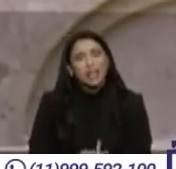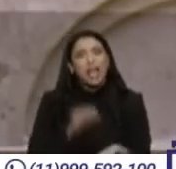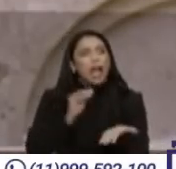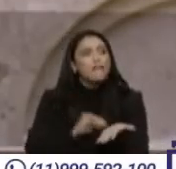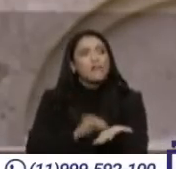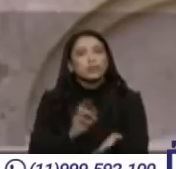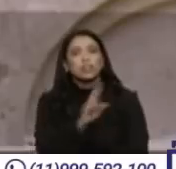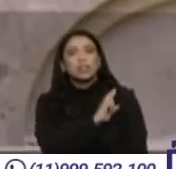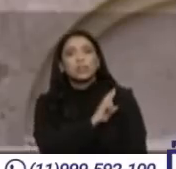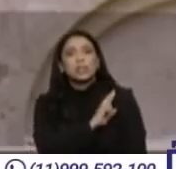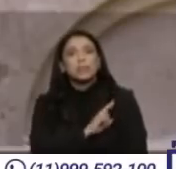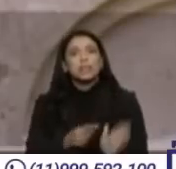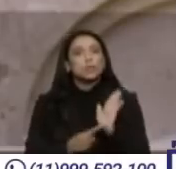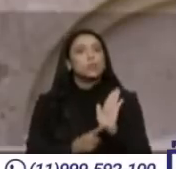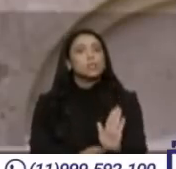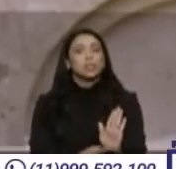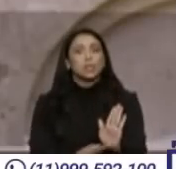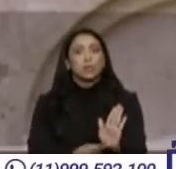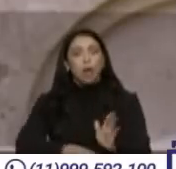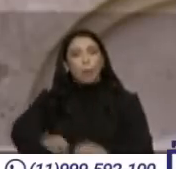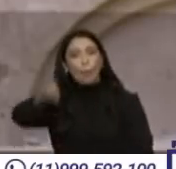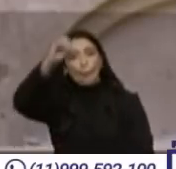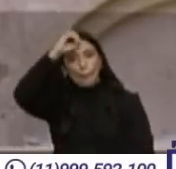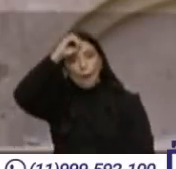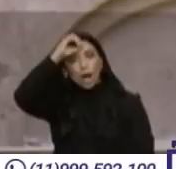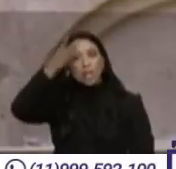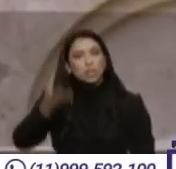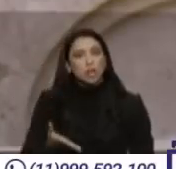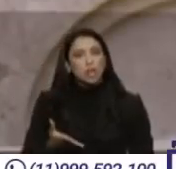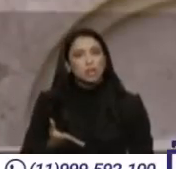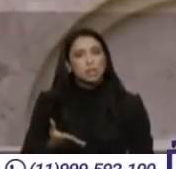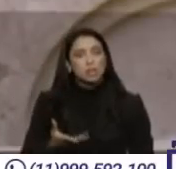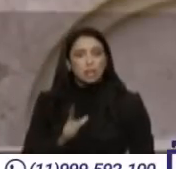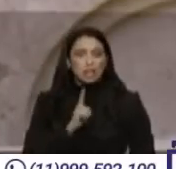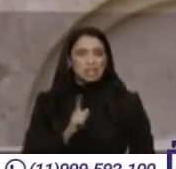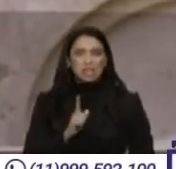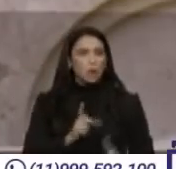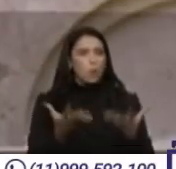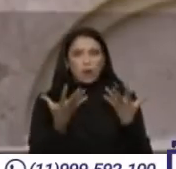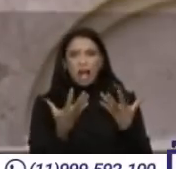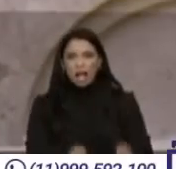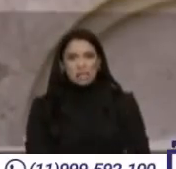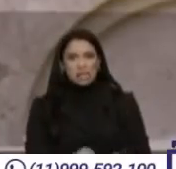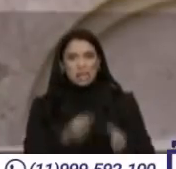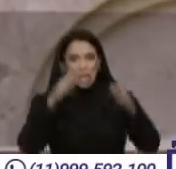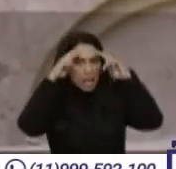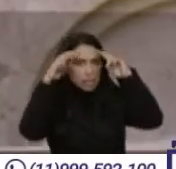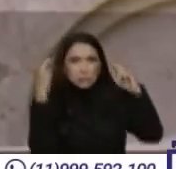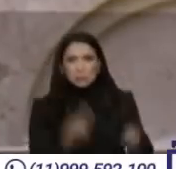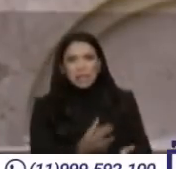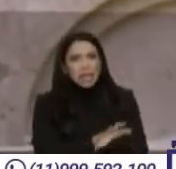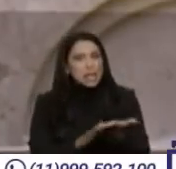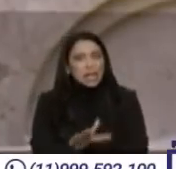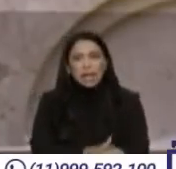evidente demonstração de que a ignorância, que nada reconhece, nada respeita, nada